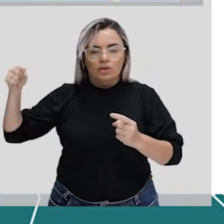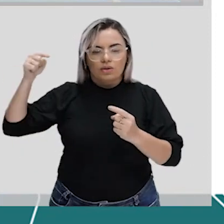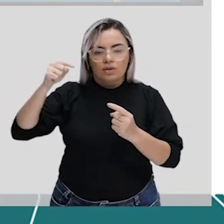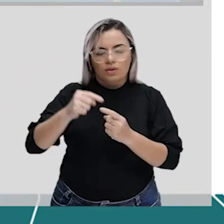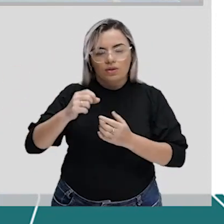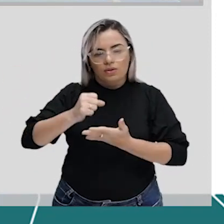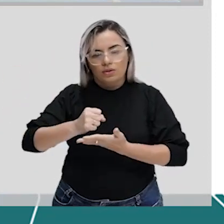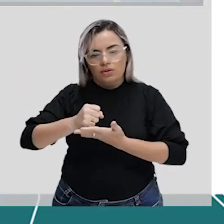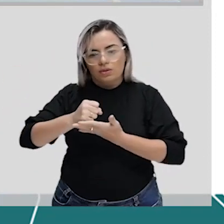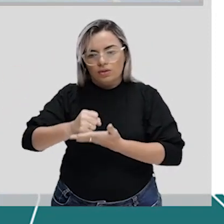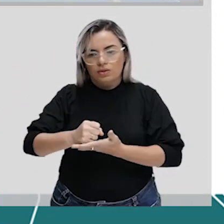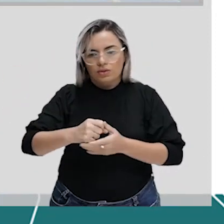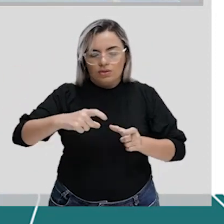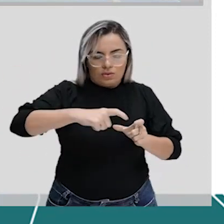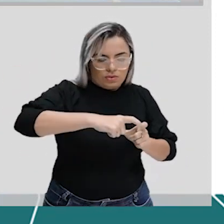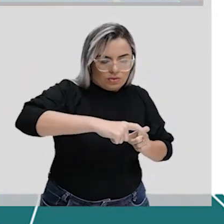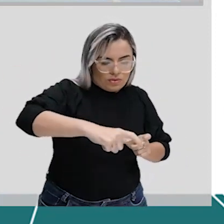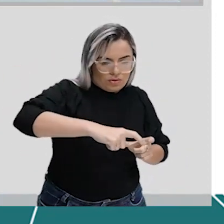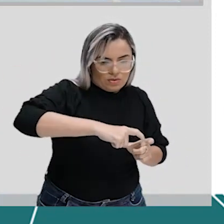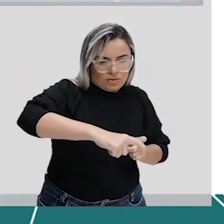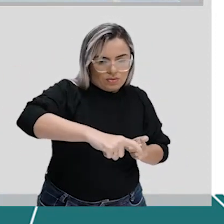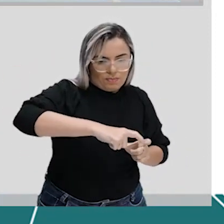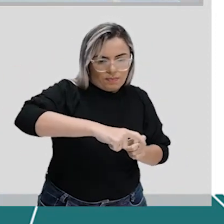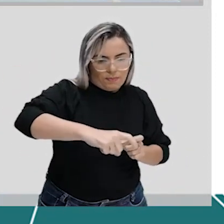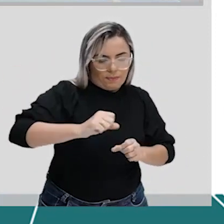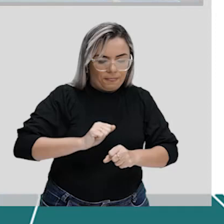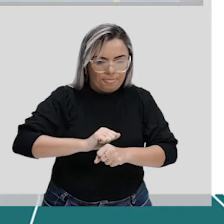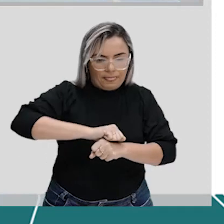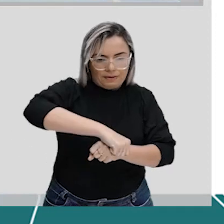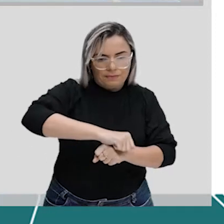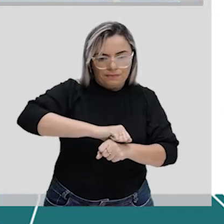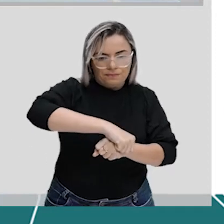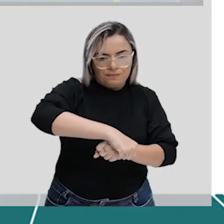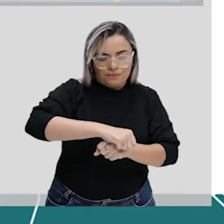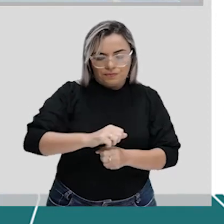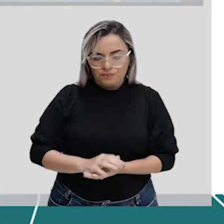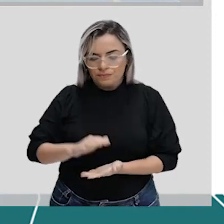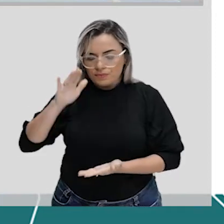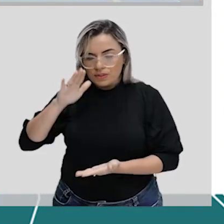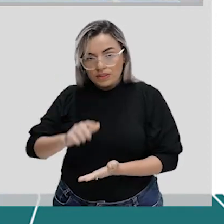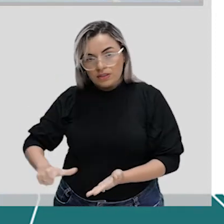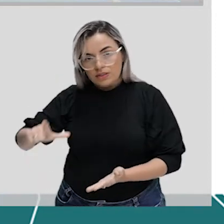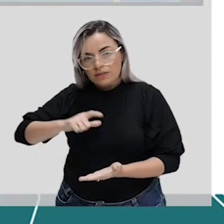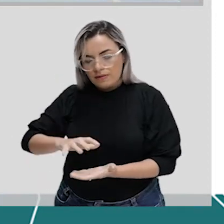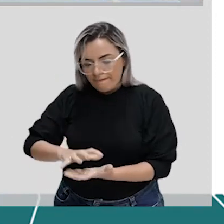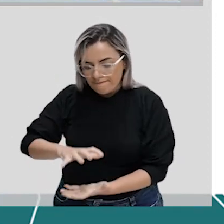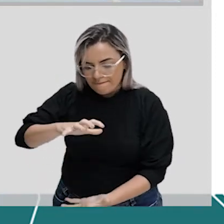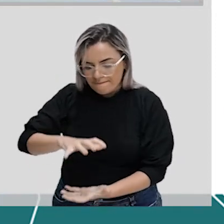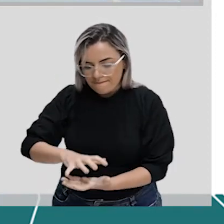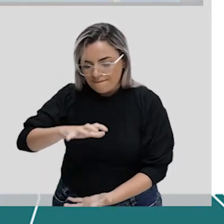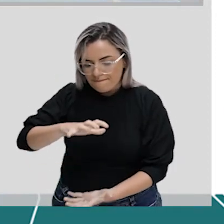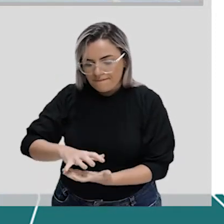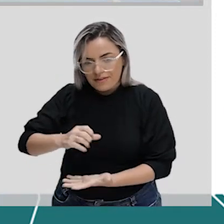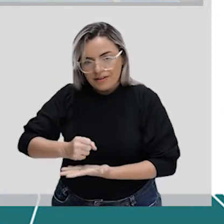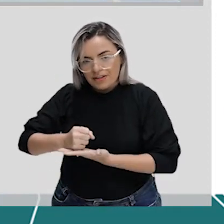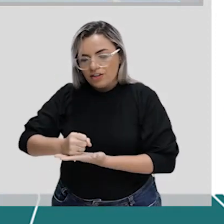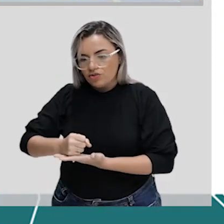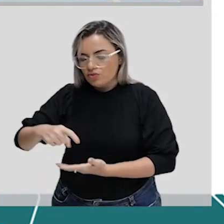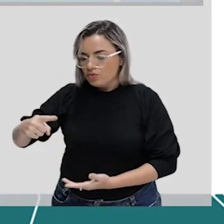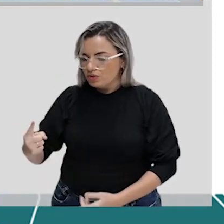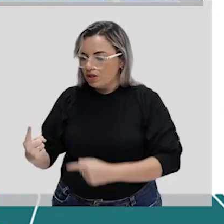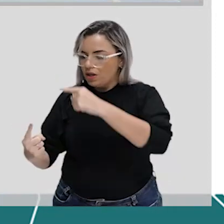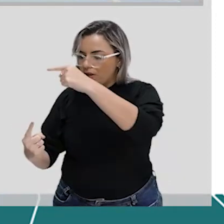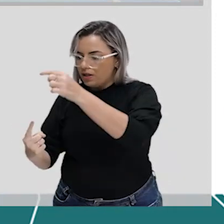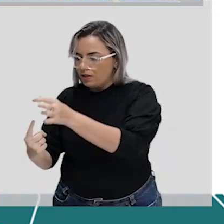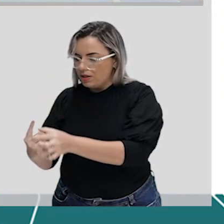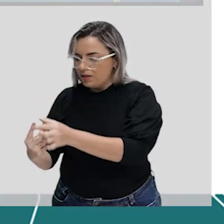couro. Um pequeno trampolim fixado no chão ajuda a ginasta a tomar o impulso. Tá aqui, ó.